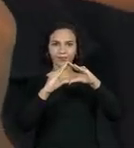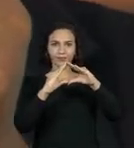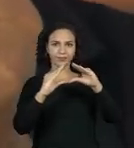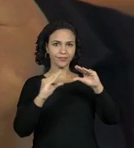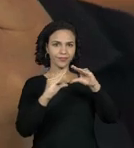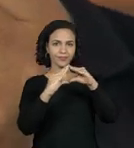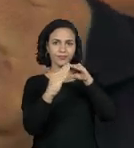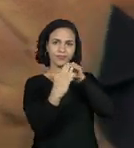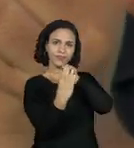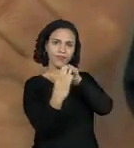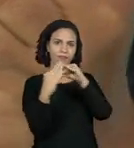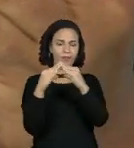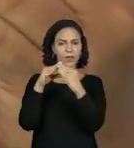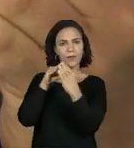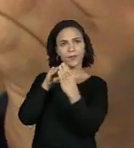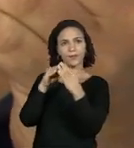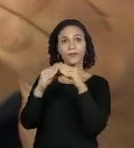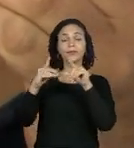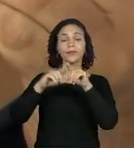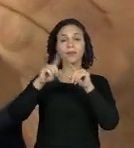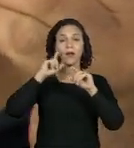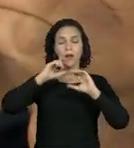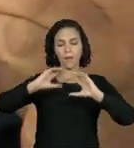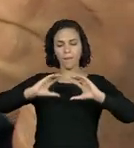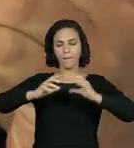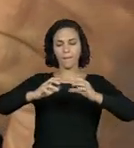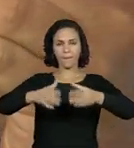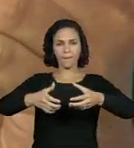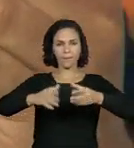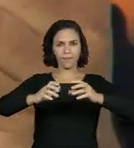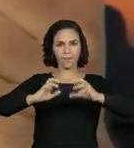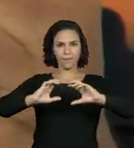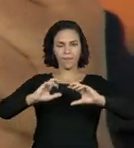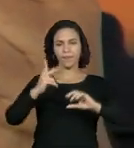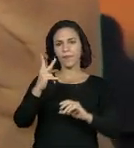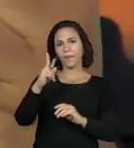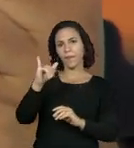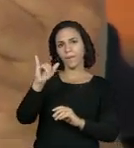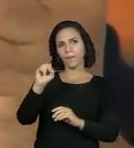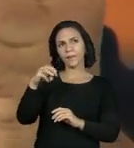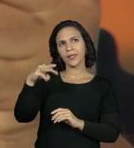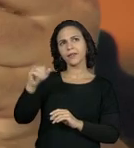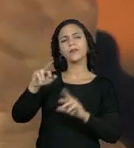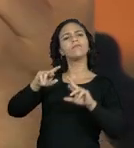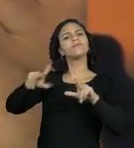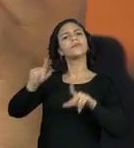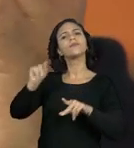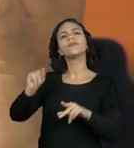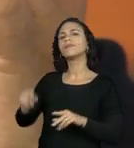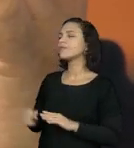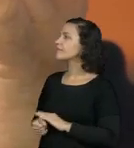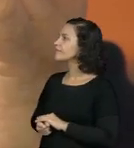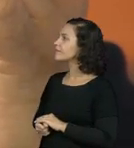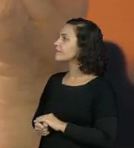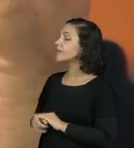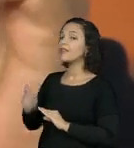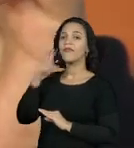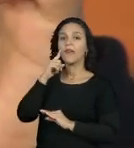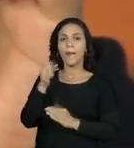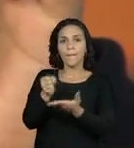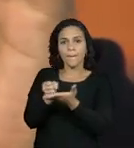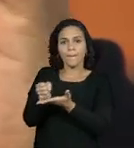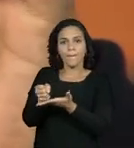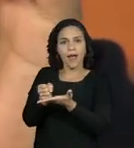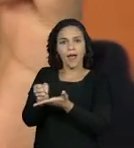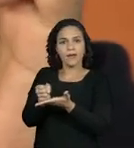os prismas. A diferença principal, basicamente, entre elas, são as bases, tá vendo?